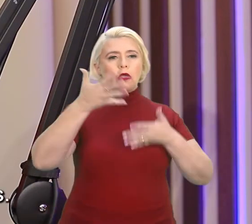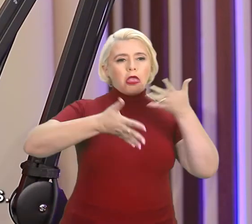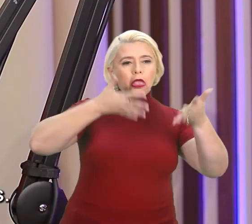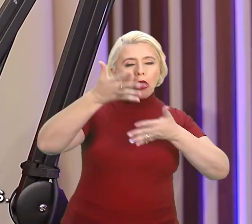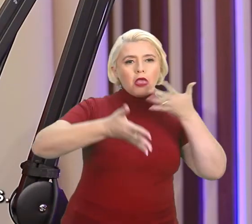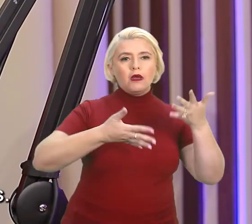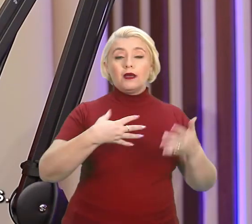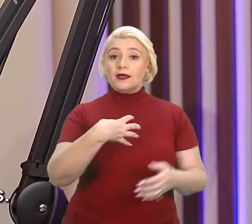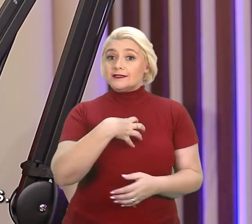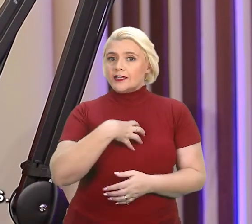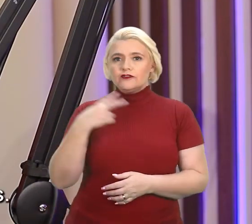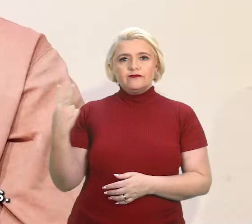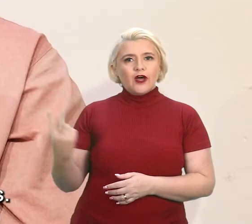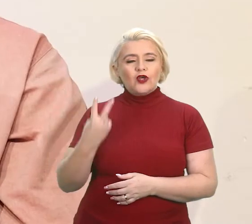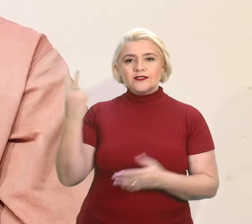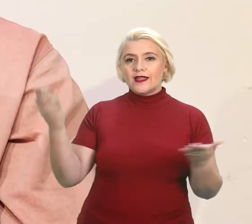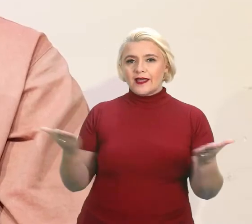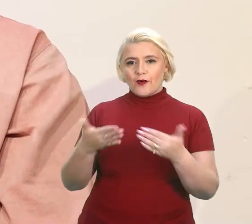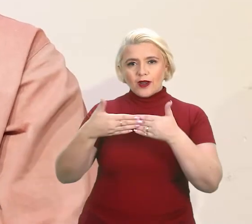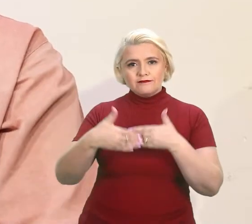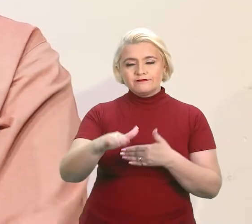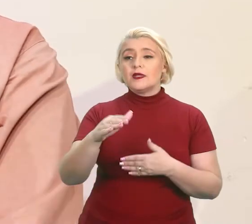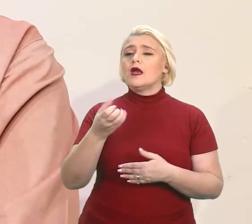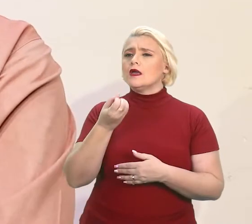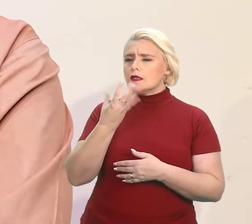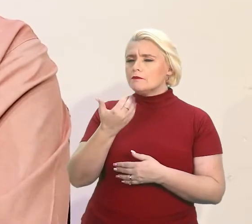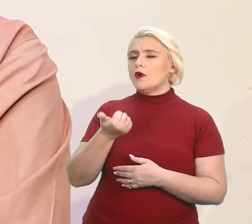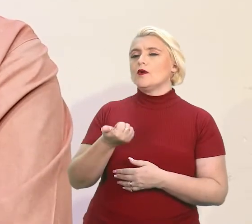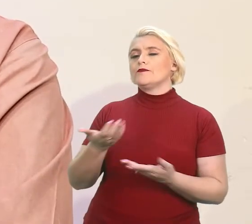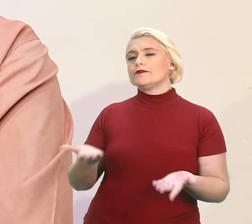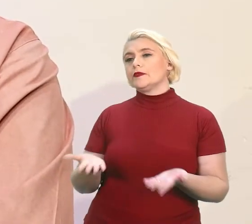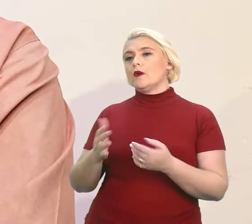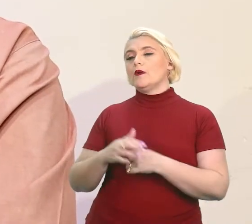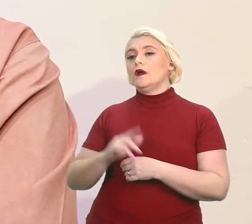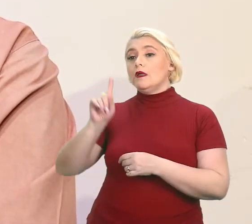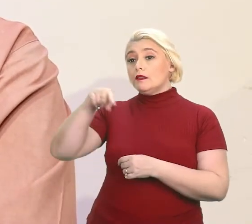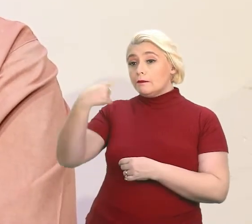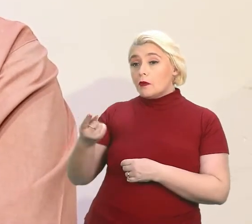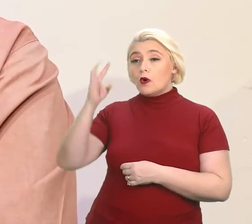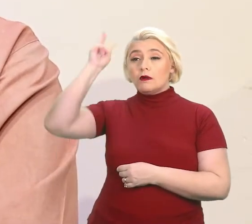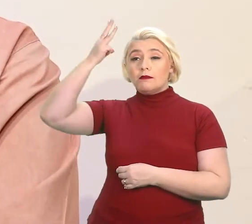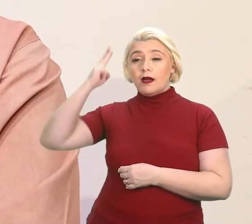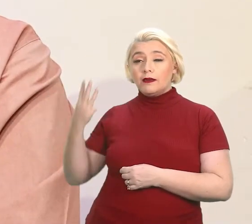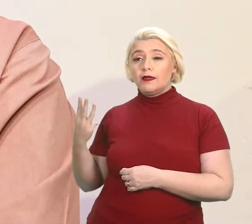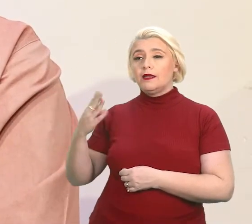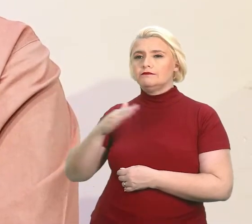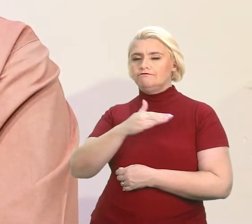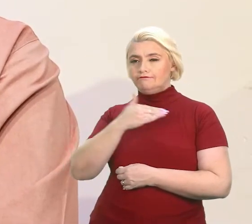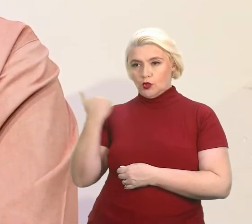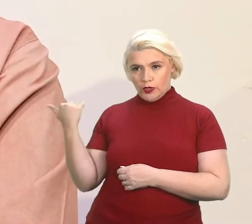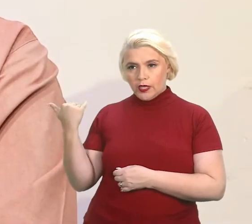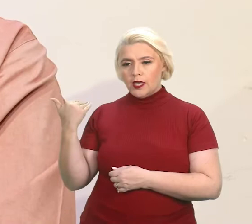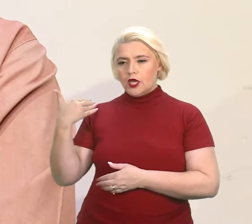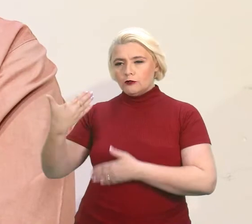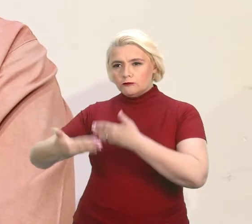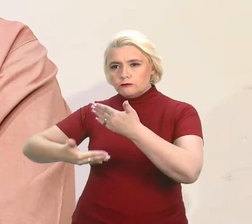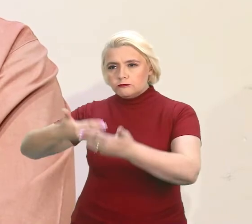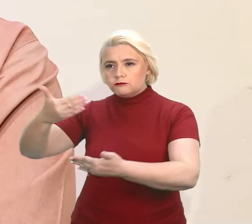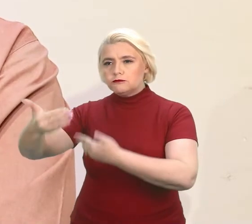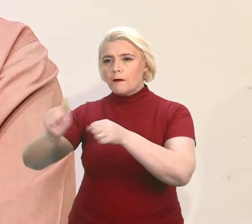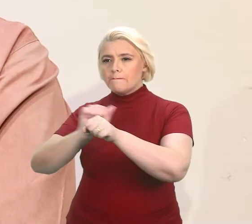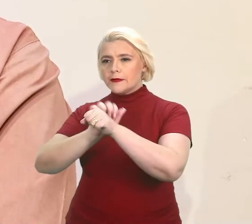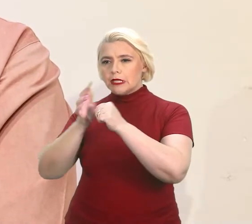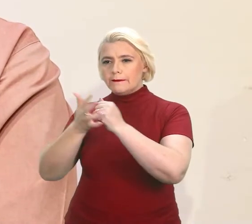aí eles se sentiram muito valorizados. Que bom. E aí, assim, depois que a Marília morreu, que passou também